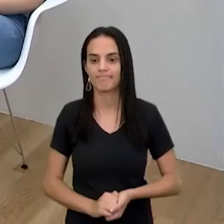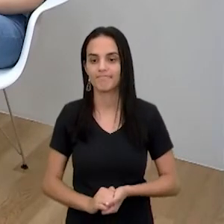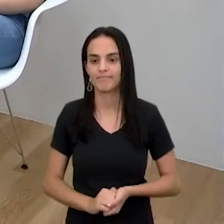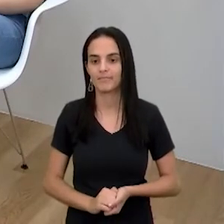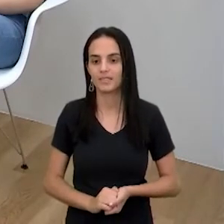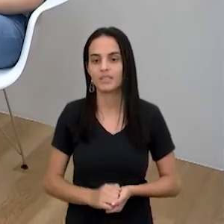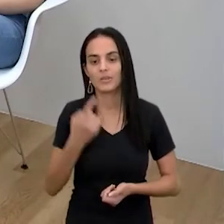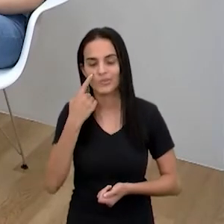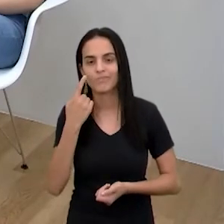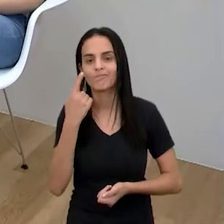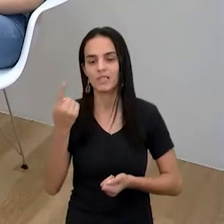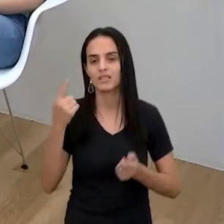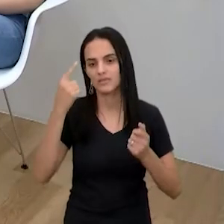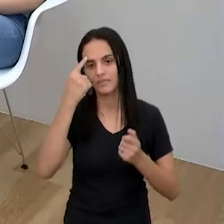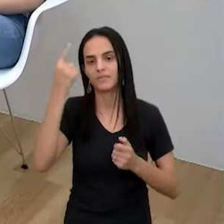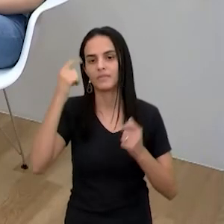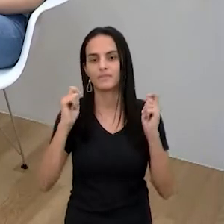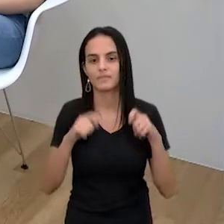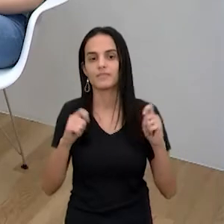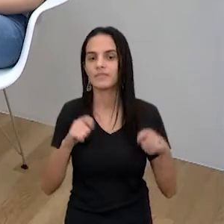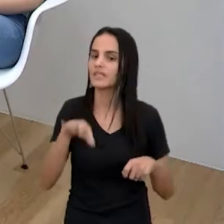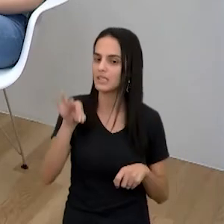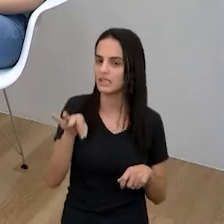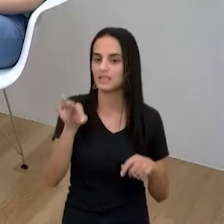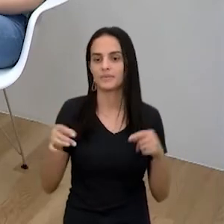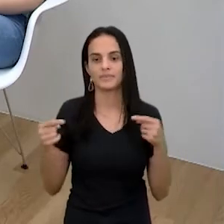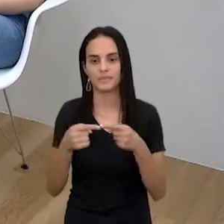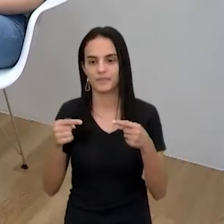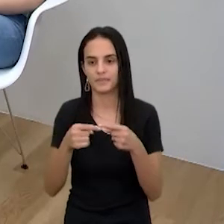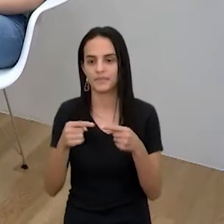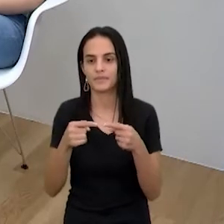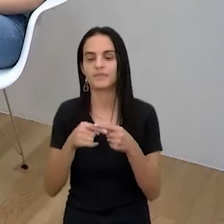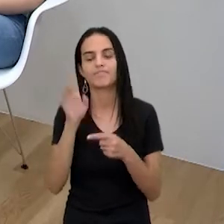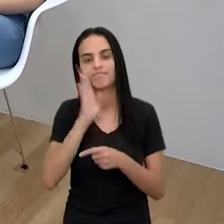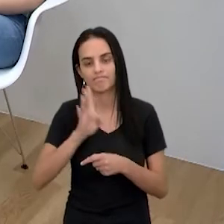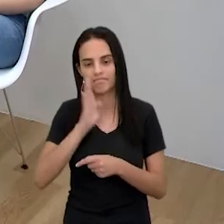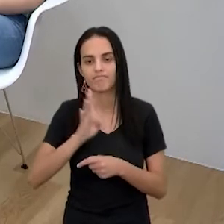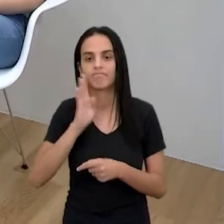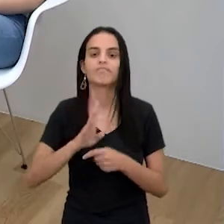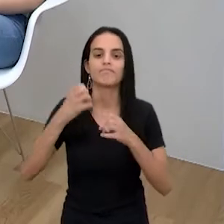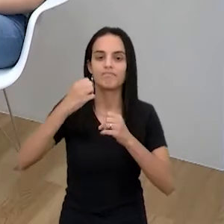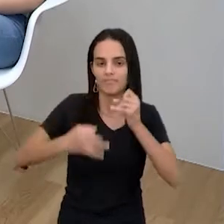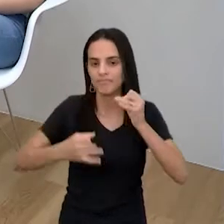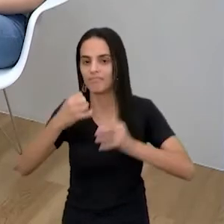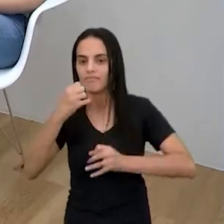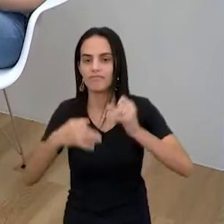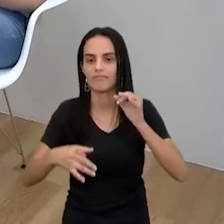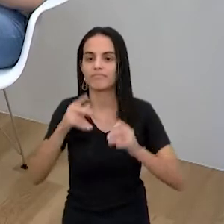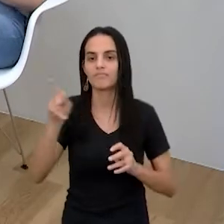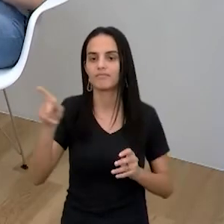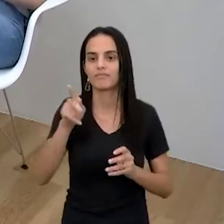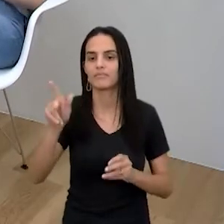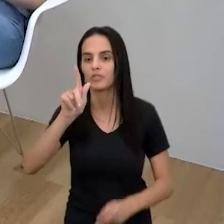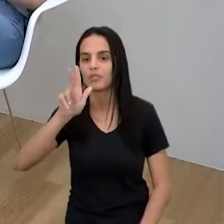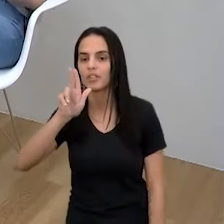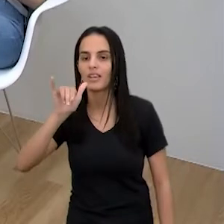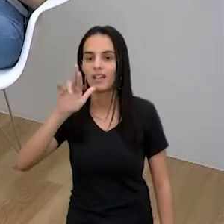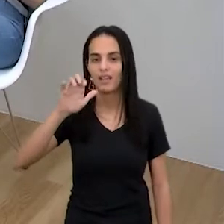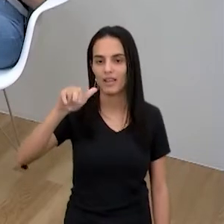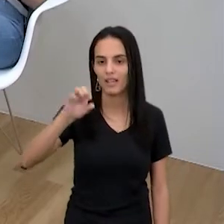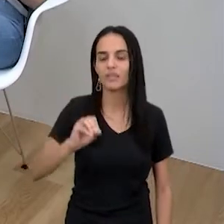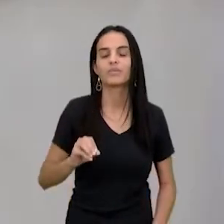para poder nascer e, via de regra, nasce né? Ou 2 ali, né? Então, dependendo. do ponto de vista natural, a nossa espécie tinha tudo para